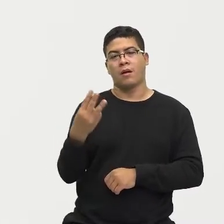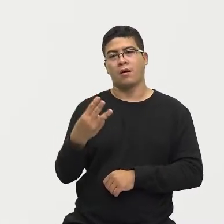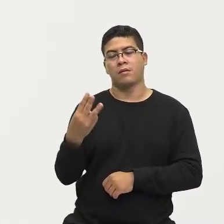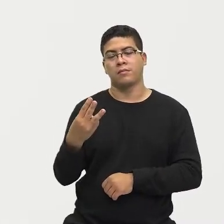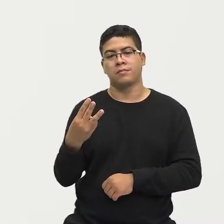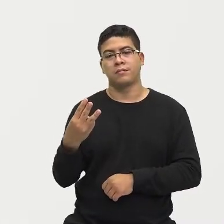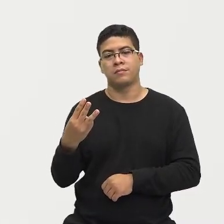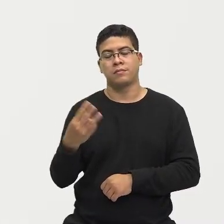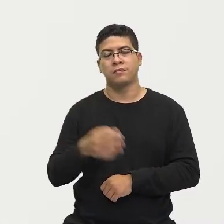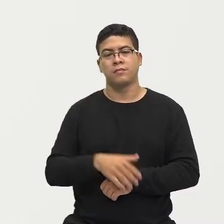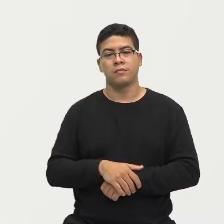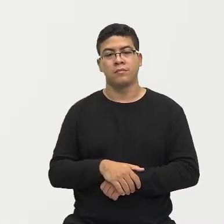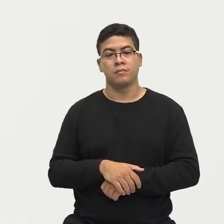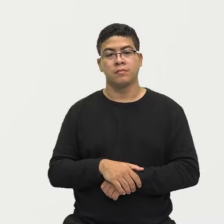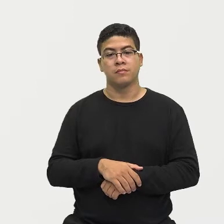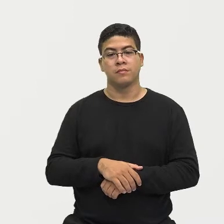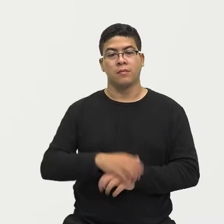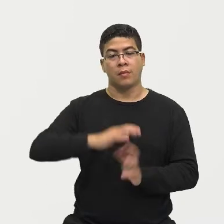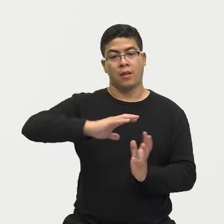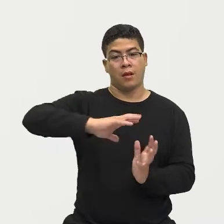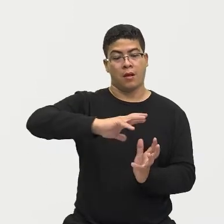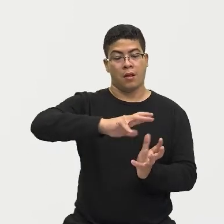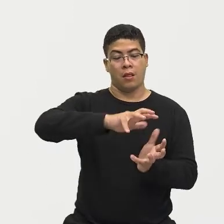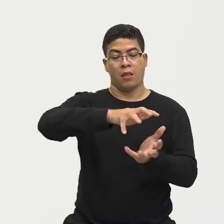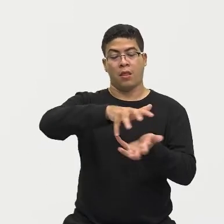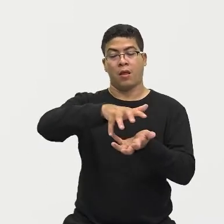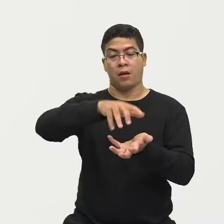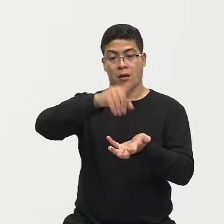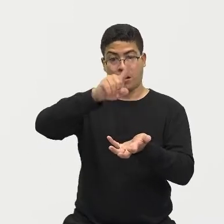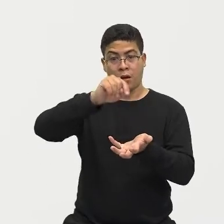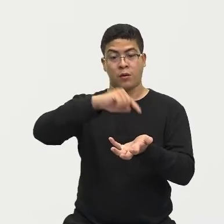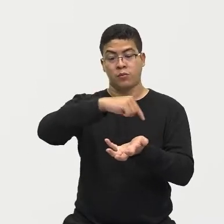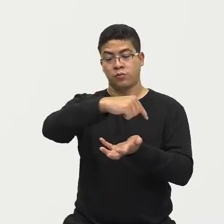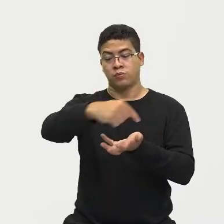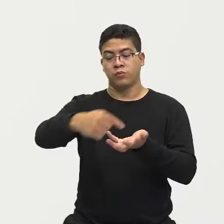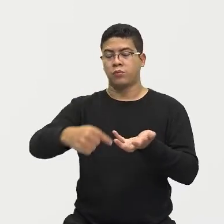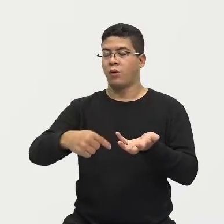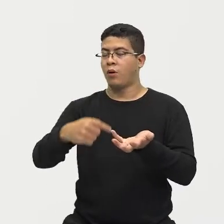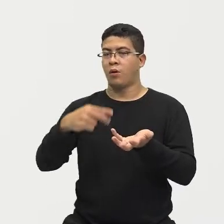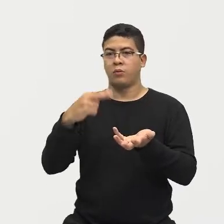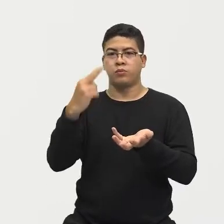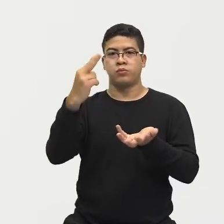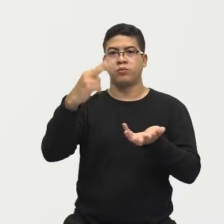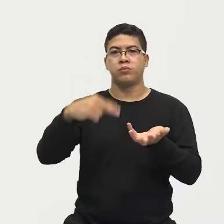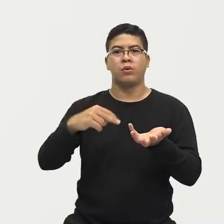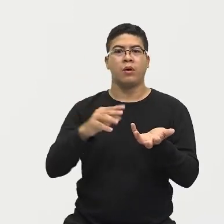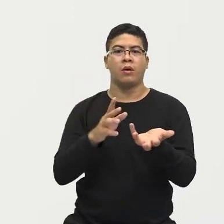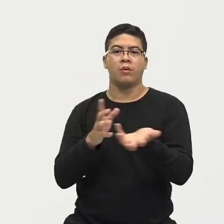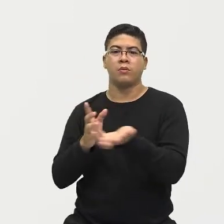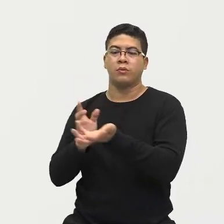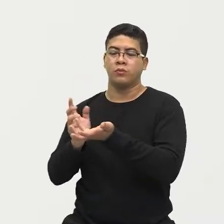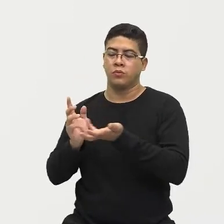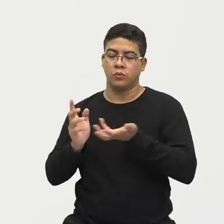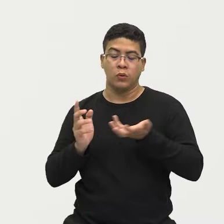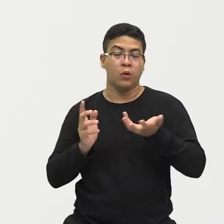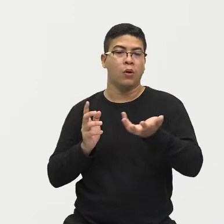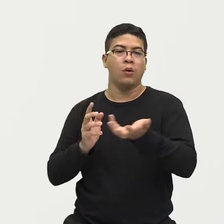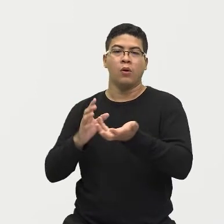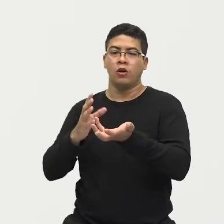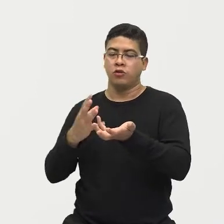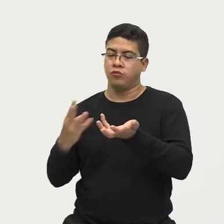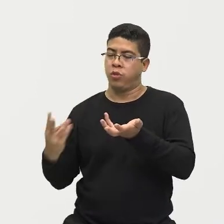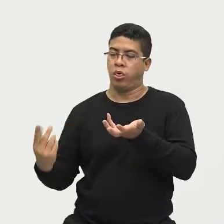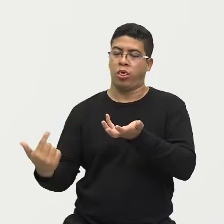Muito bem. Aí temos aqui, da terra, que é um globo cego girando no caos. O que você diria? Que cego aí